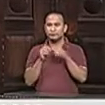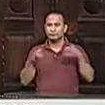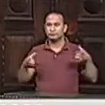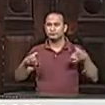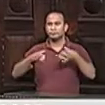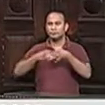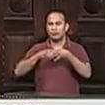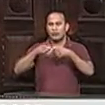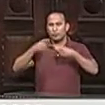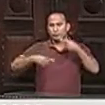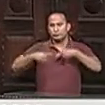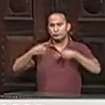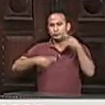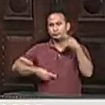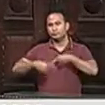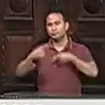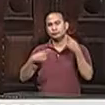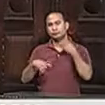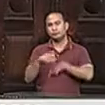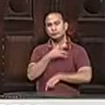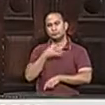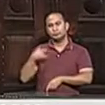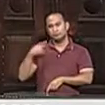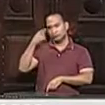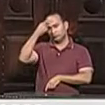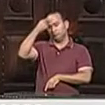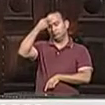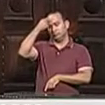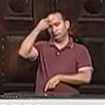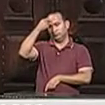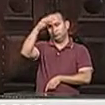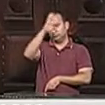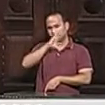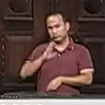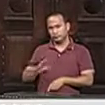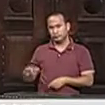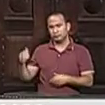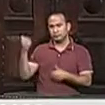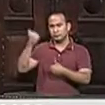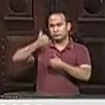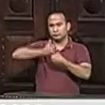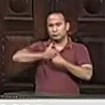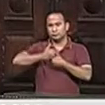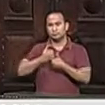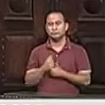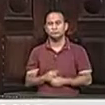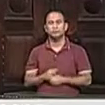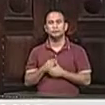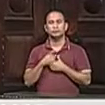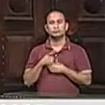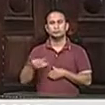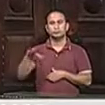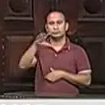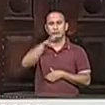da política de saúde mental estabelecida no Brasil em substituição ao modelo manicomial.